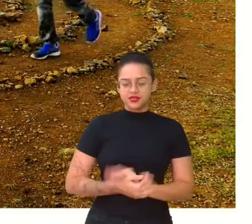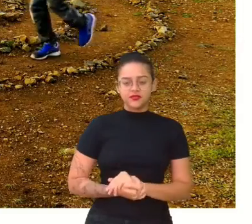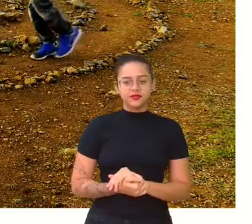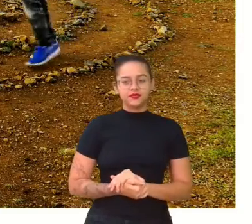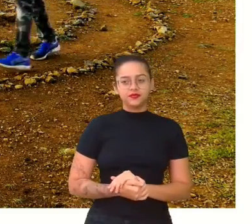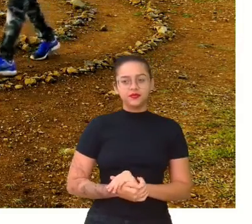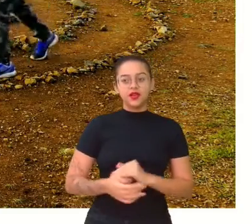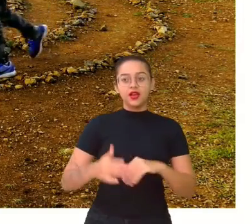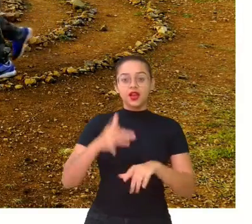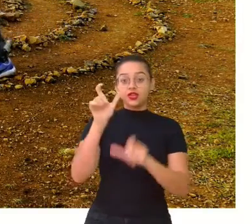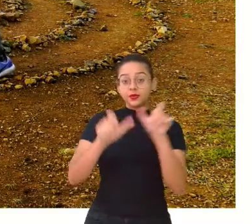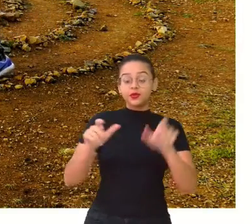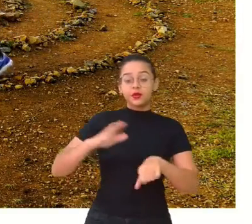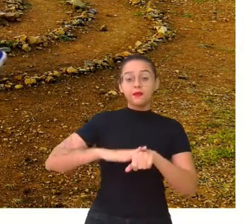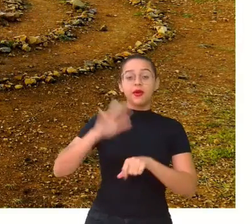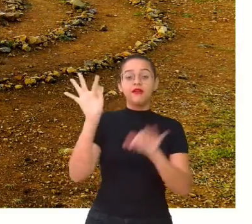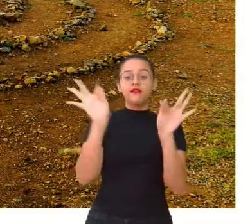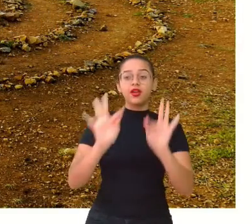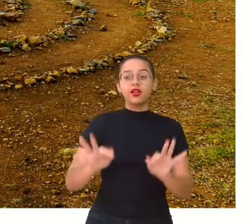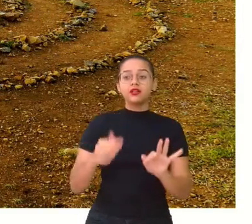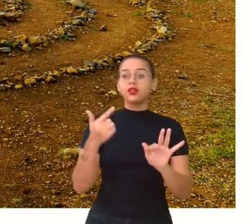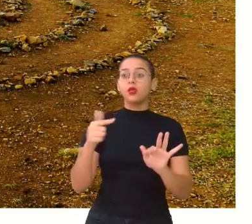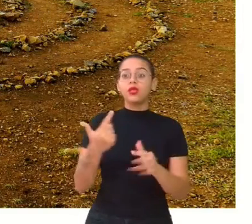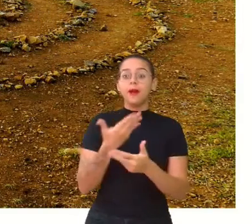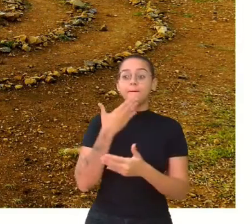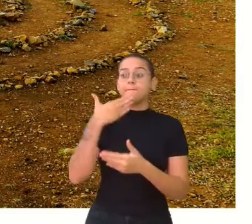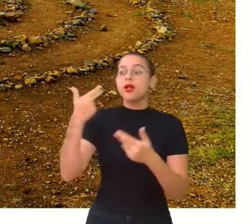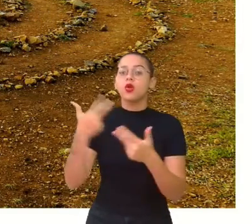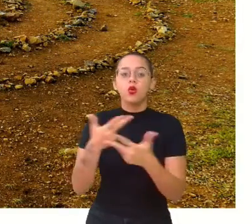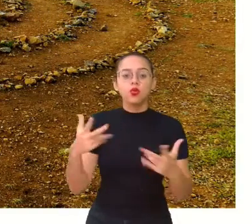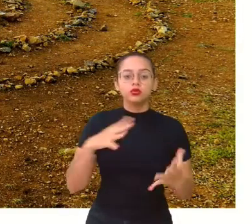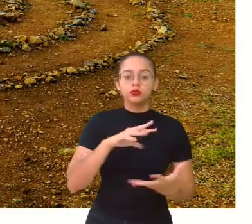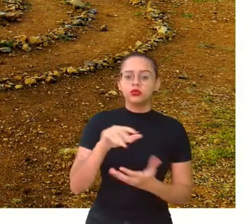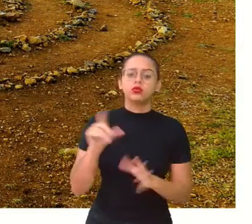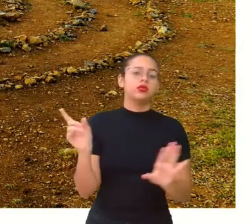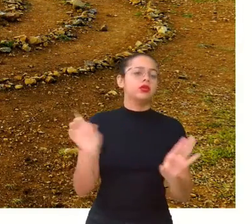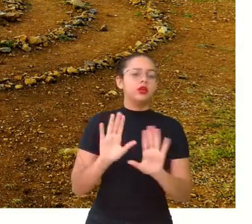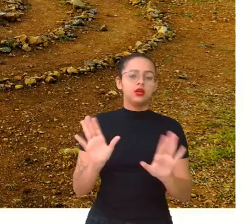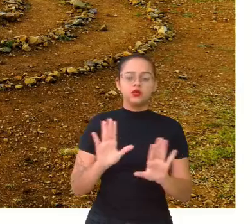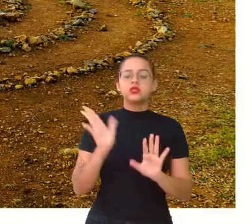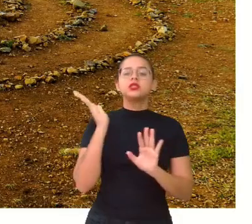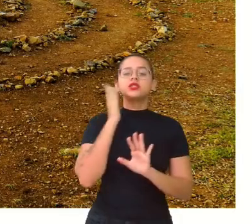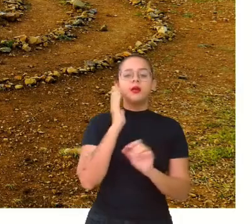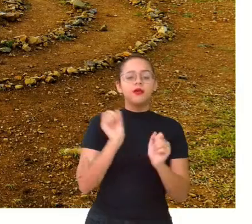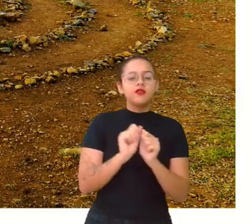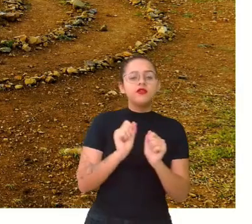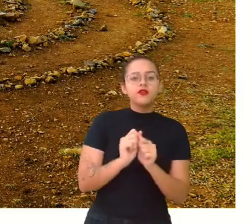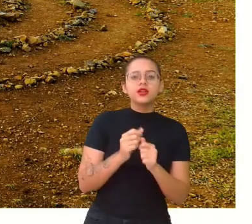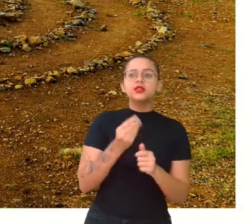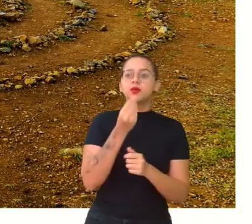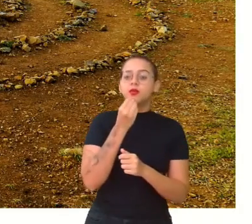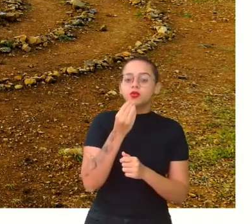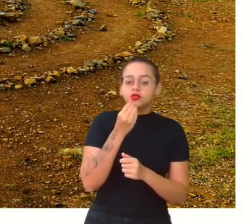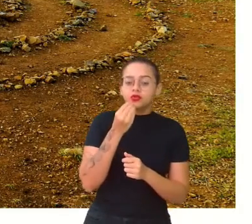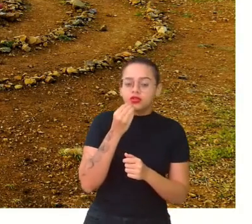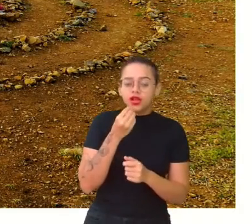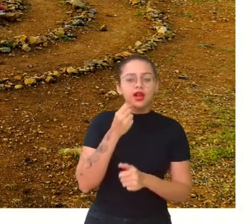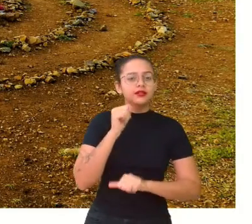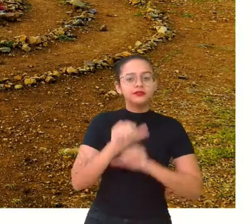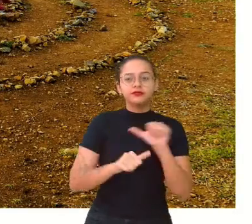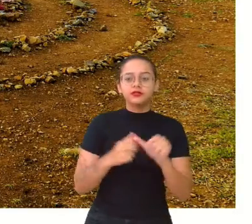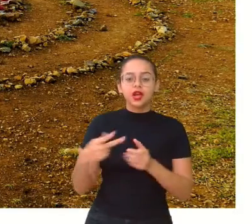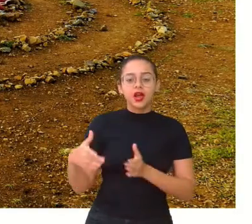pessoas mais felizes não têm as melhores coisas. Elas sabem fazer o melhor das oportunidades que aparecem em